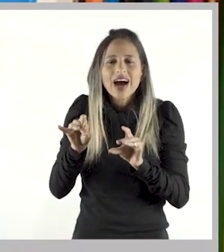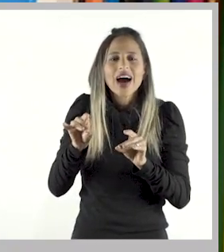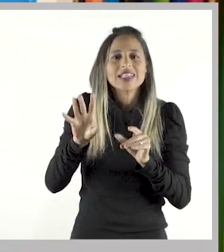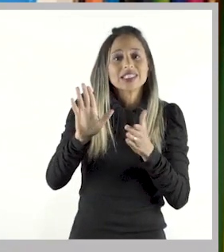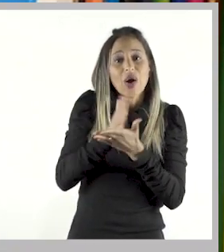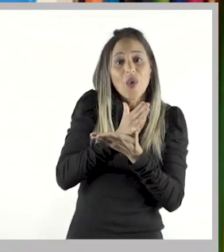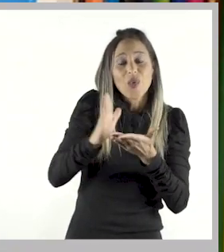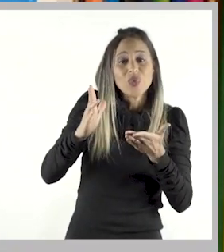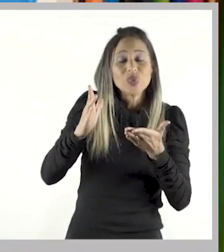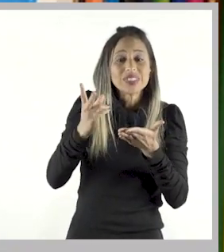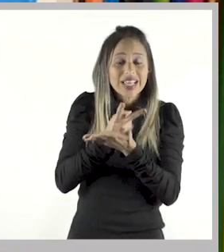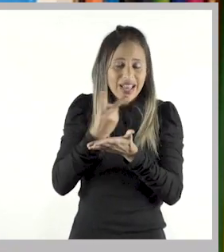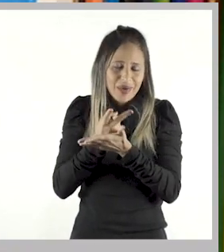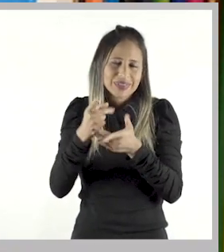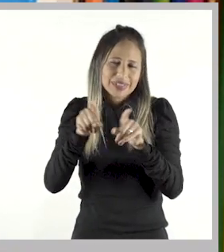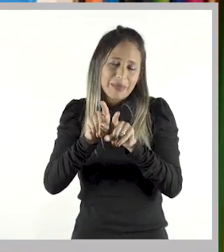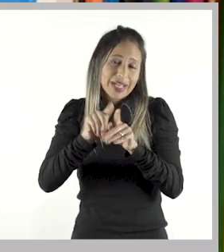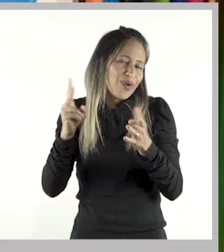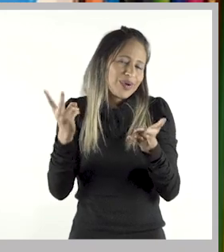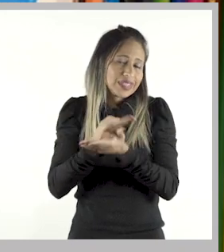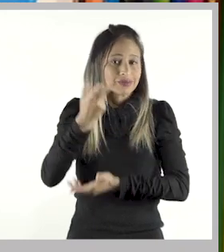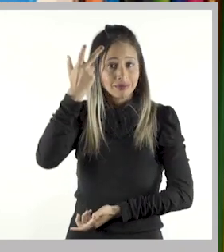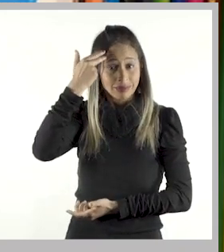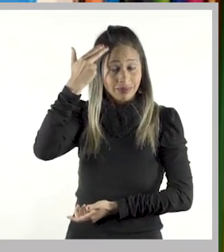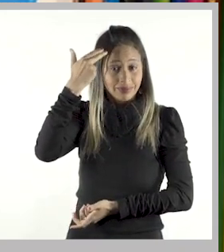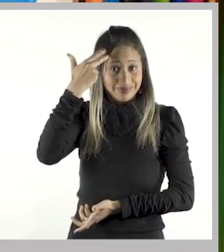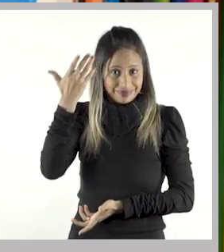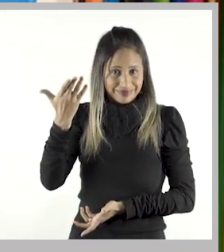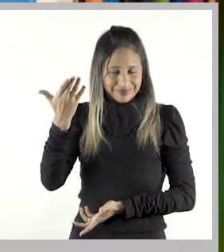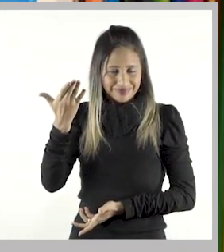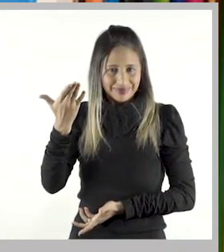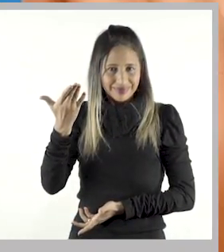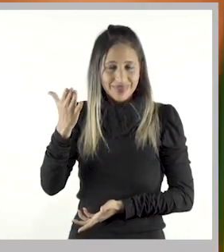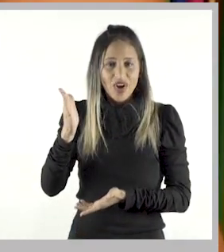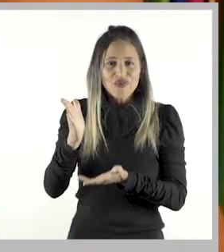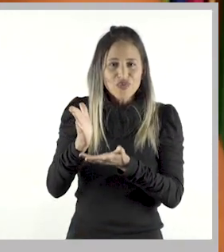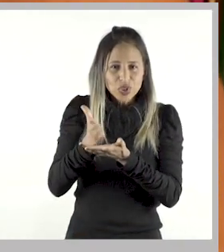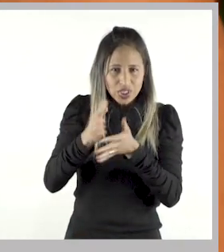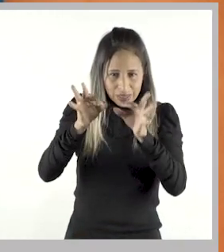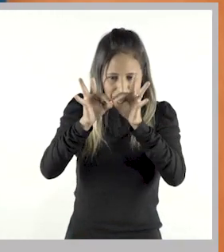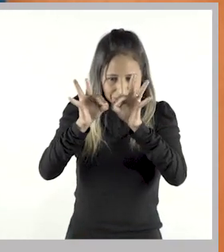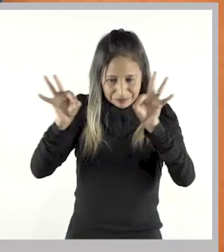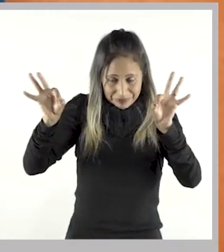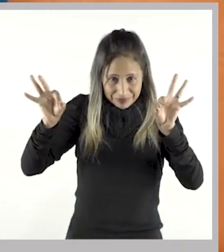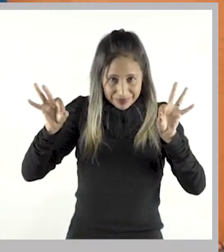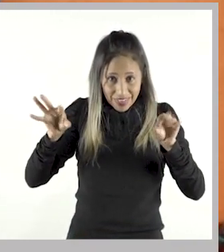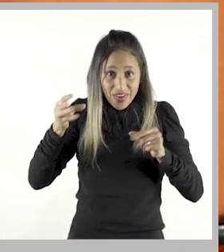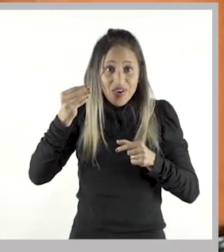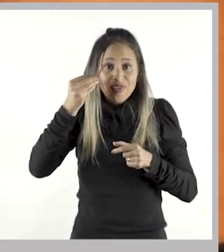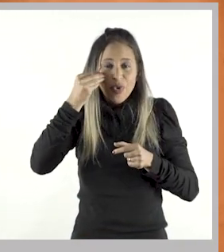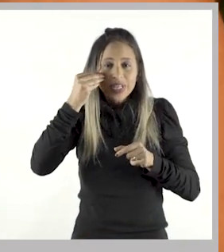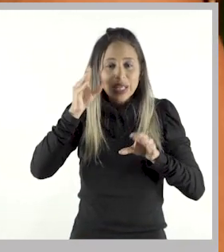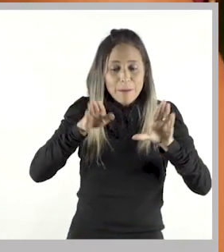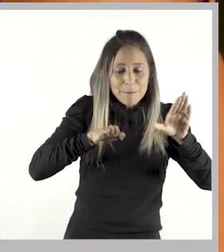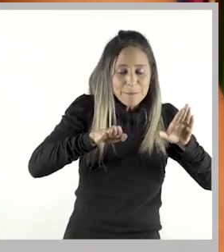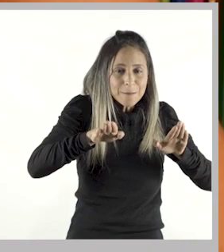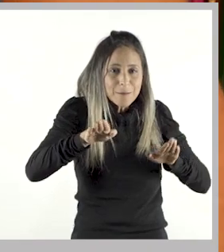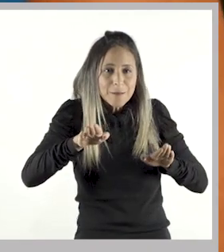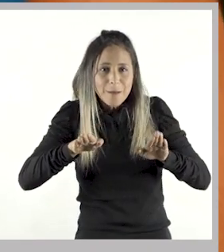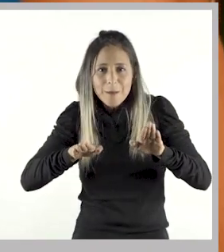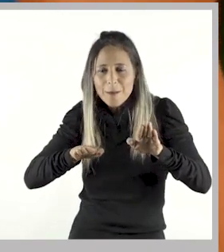é comum e é normal. Então eu vou tirar a fita crepe e tentar mover a imagem para poder fazer esses